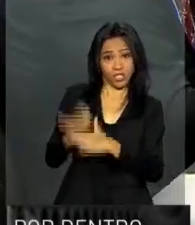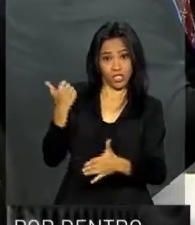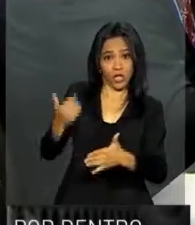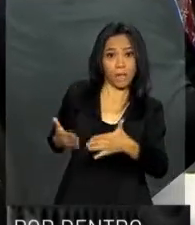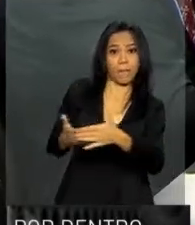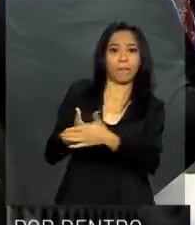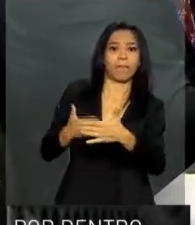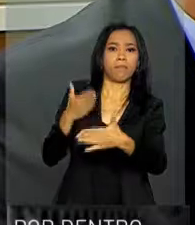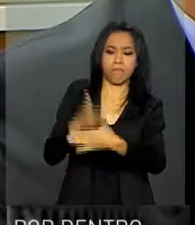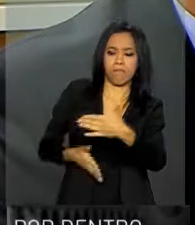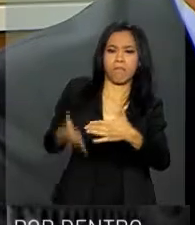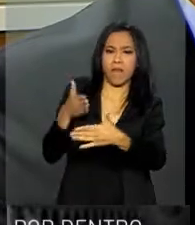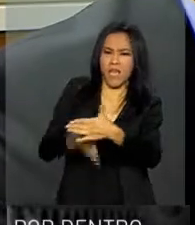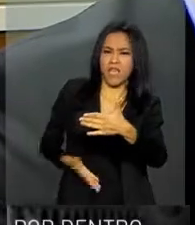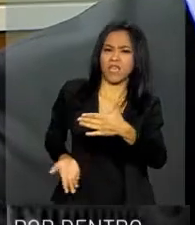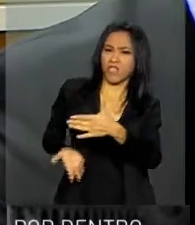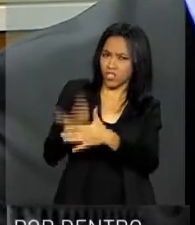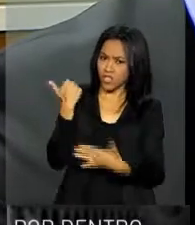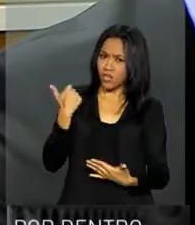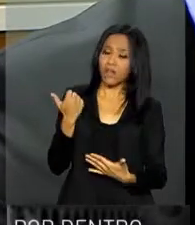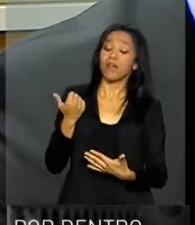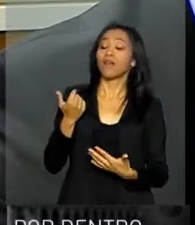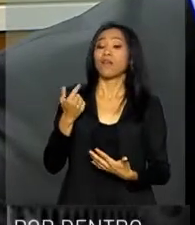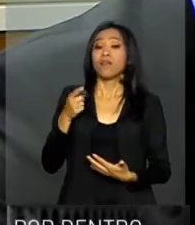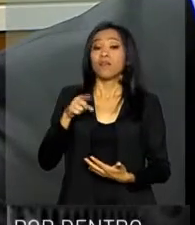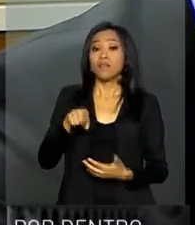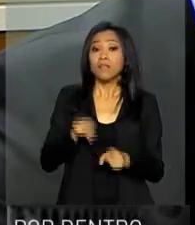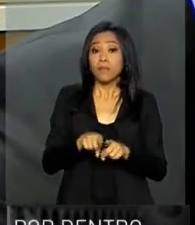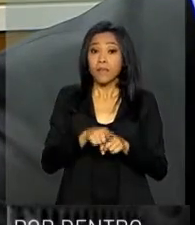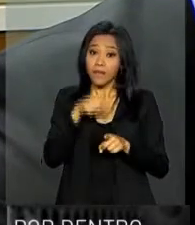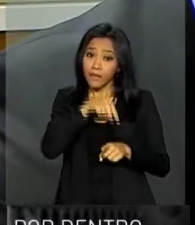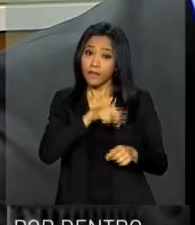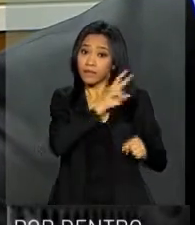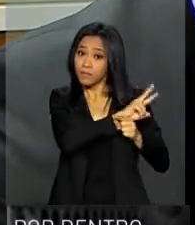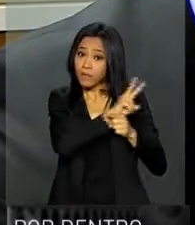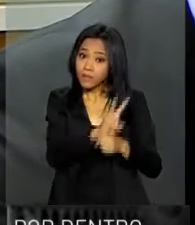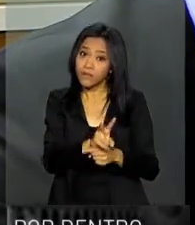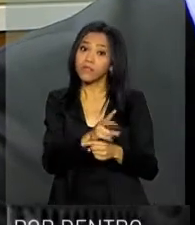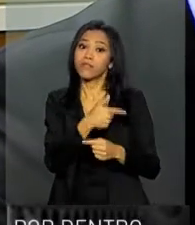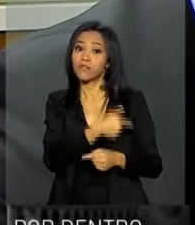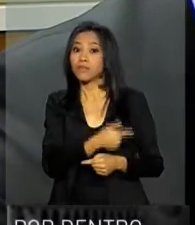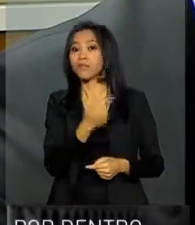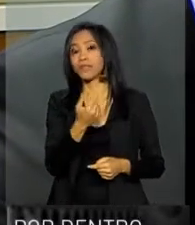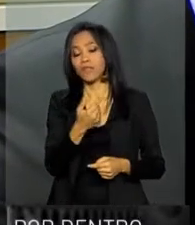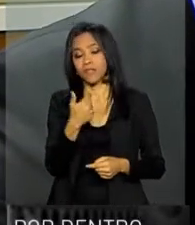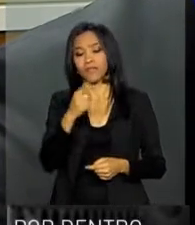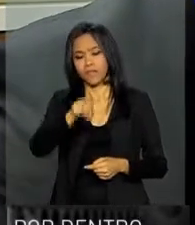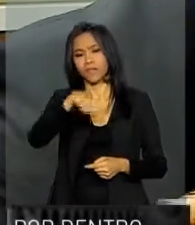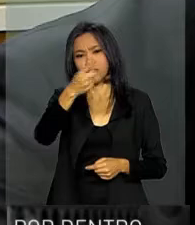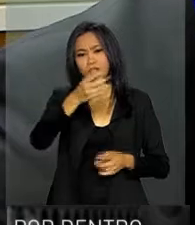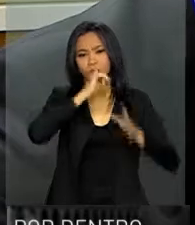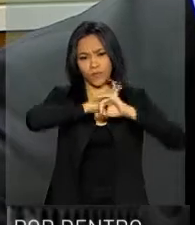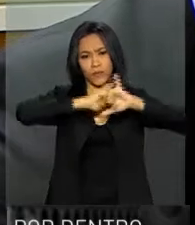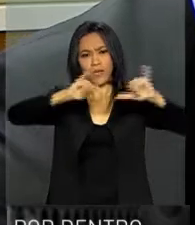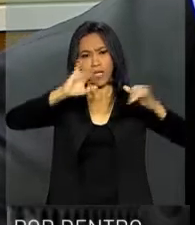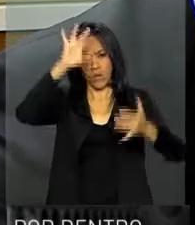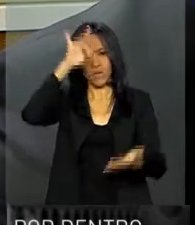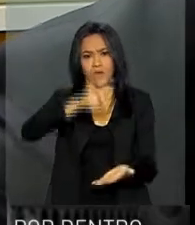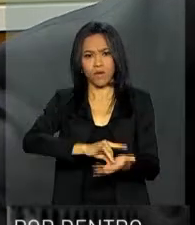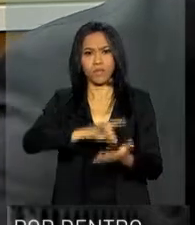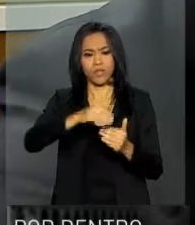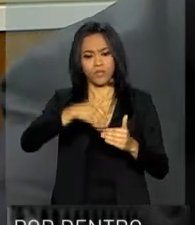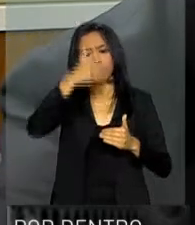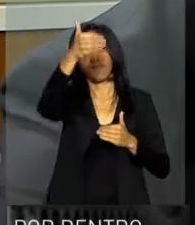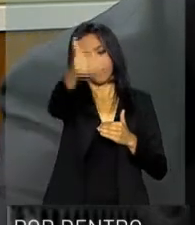vida dos investidores como é também esse essa linha de crédito do do mais turismo será lançada na próxima mente oficialmente o seu